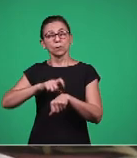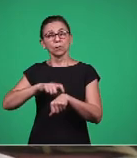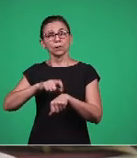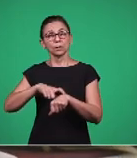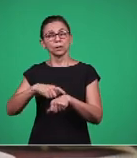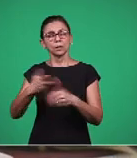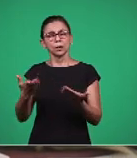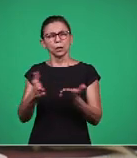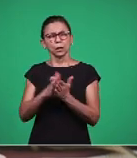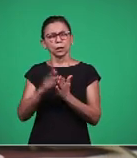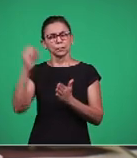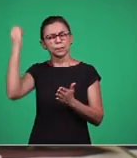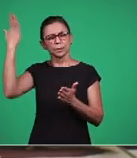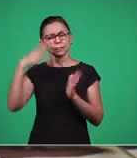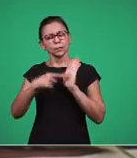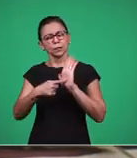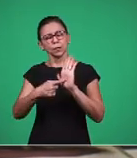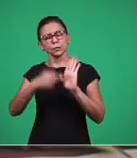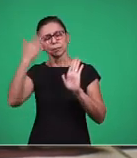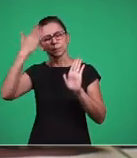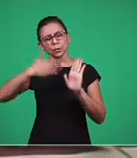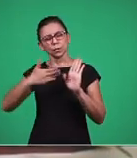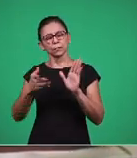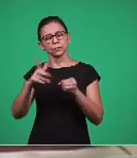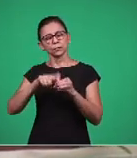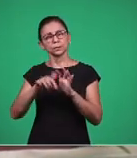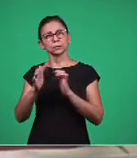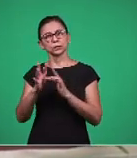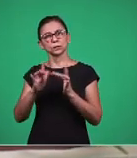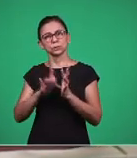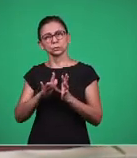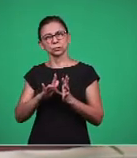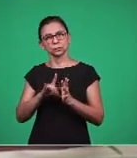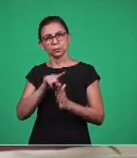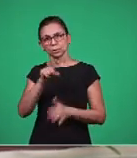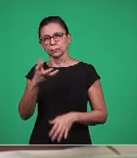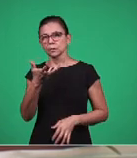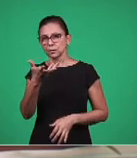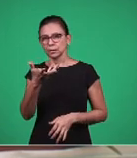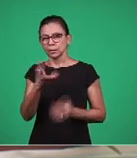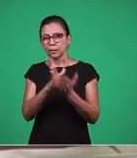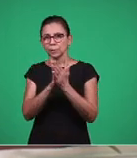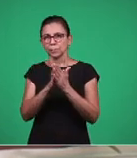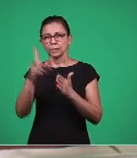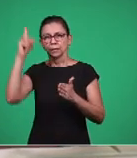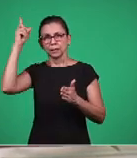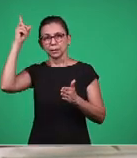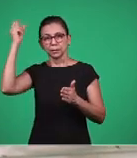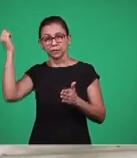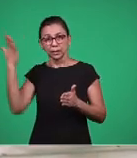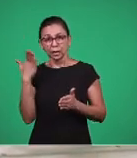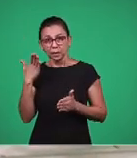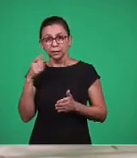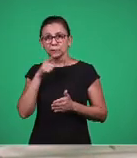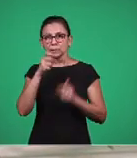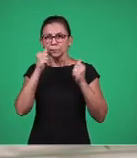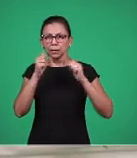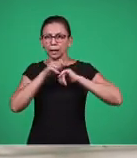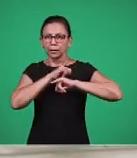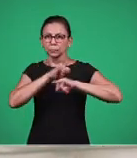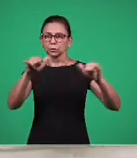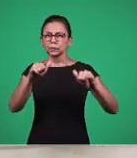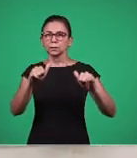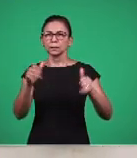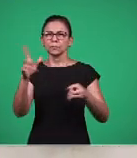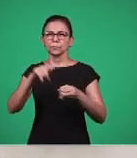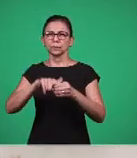a palavra revelada. Quando você tem a palavra revelada, você tem um anúncio para o mundo. Amém. para o mundo. Então,